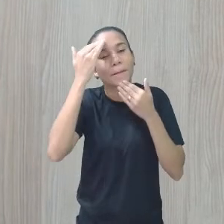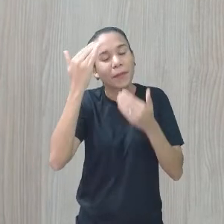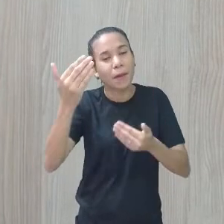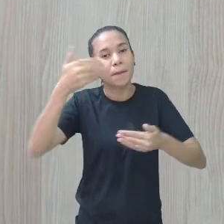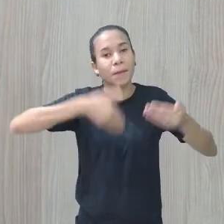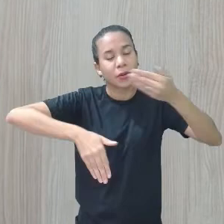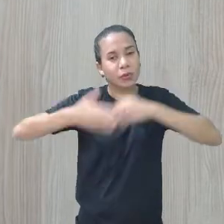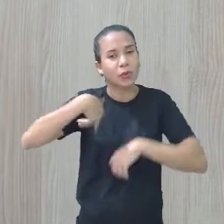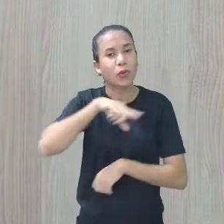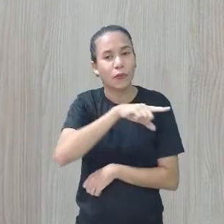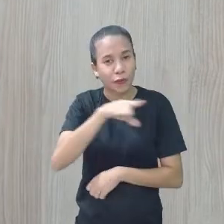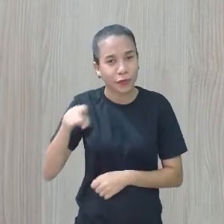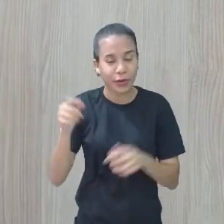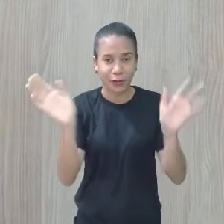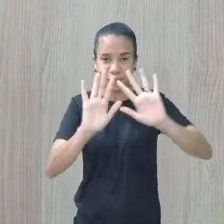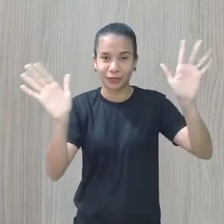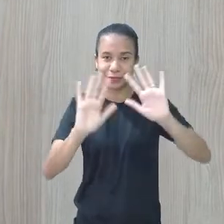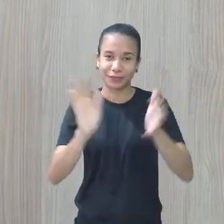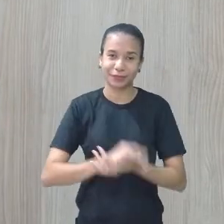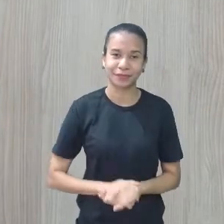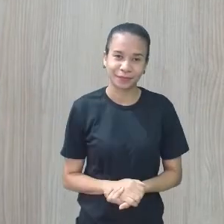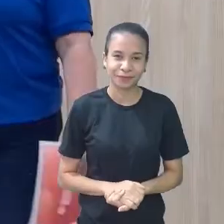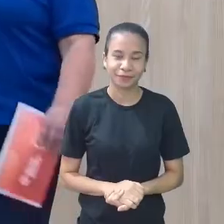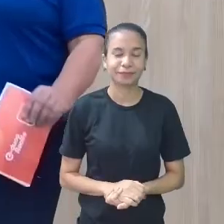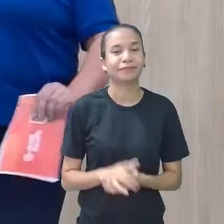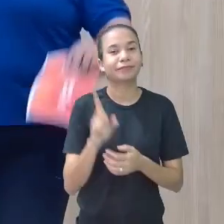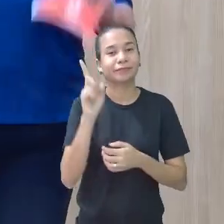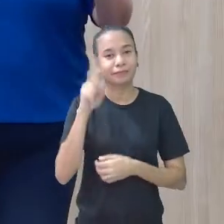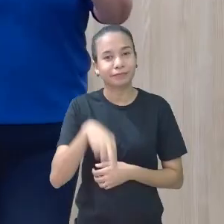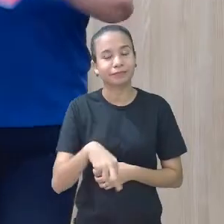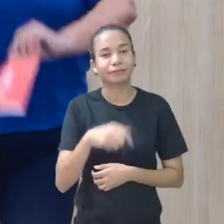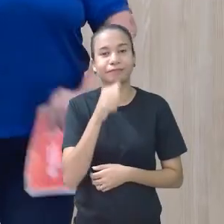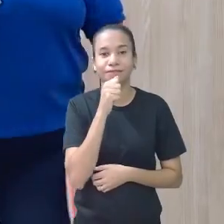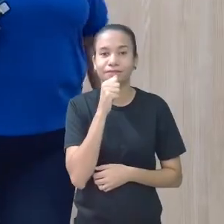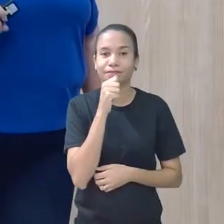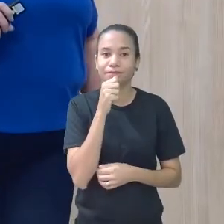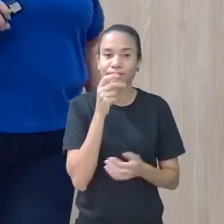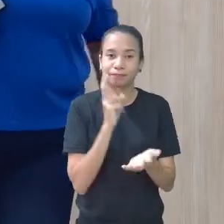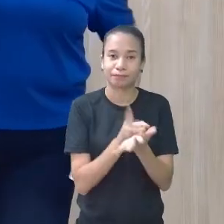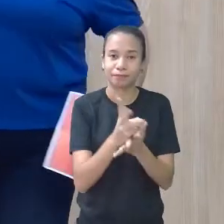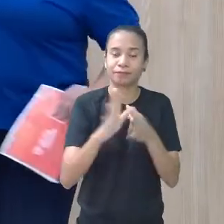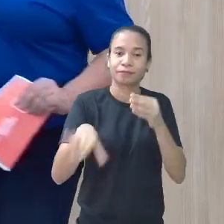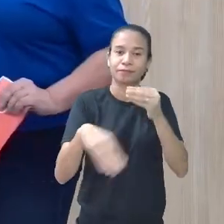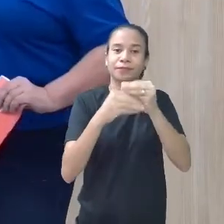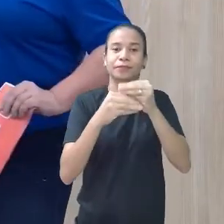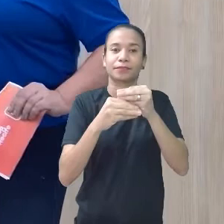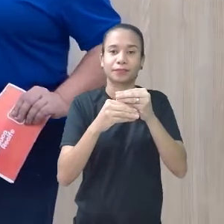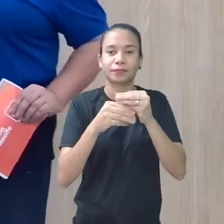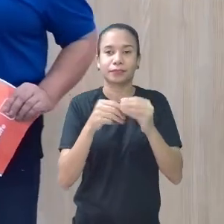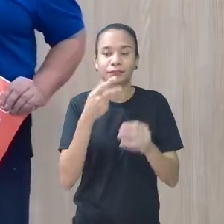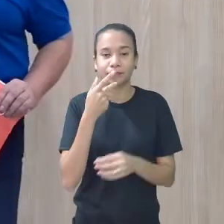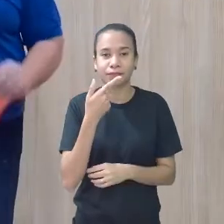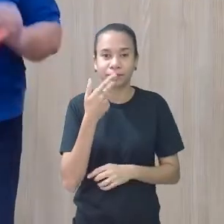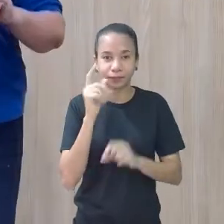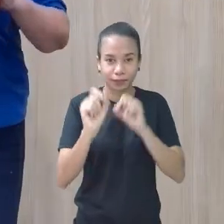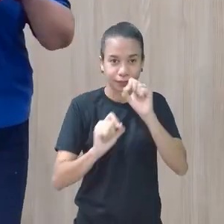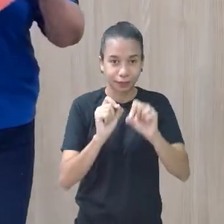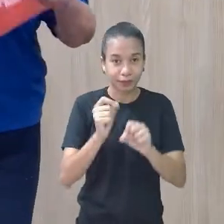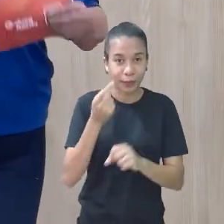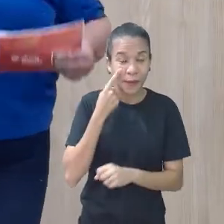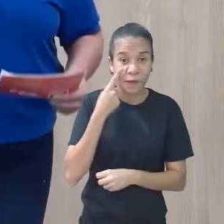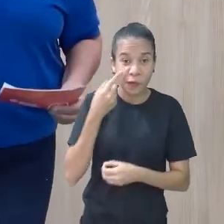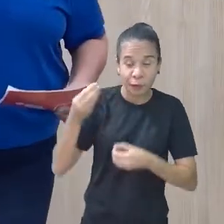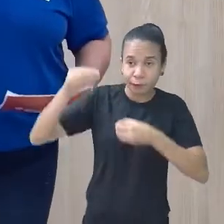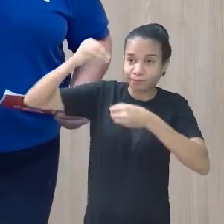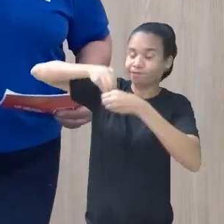a participação de vocês, tchau, tchau, pessoal. Pois é, eu ainda vou completar mais alguma coisa, professora Cláudia. Nós vimos a